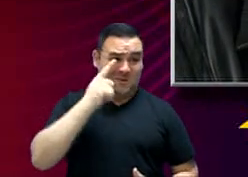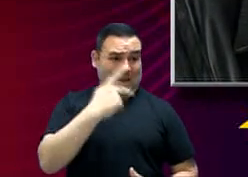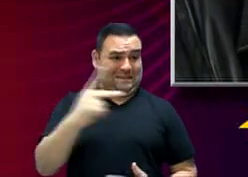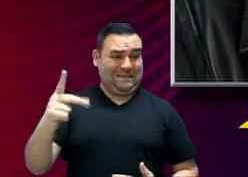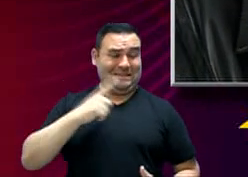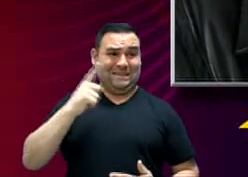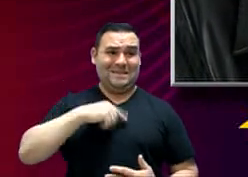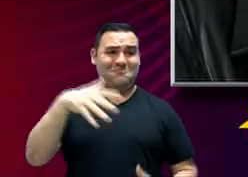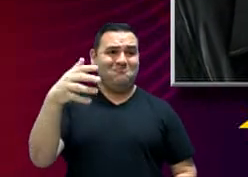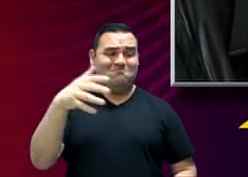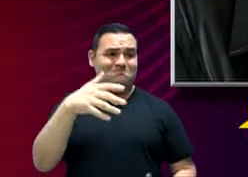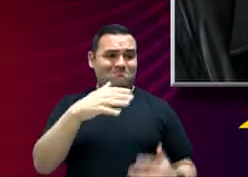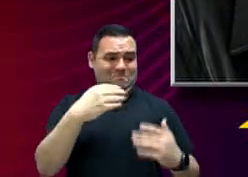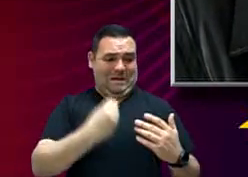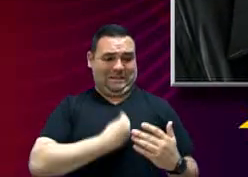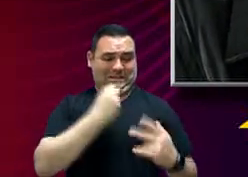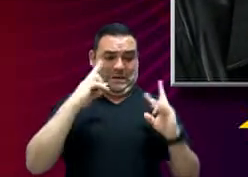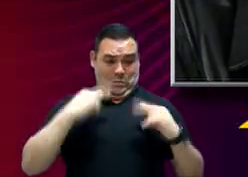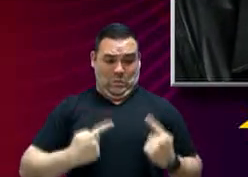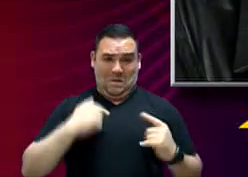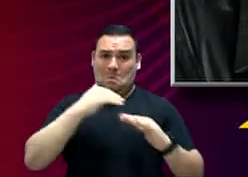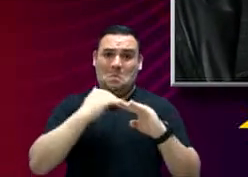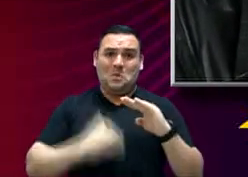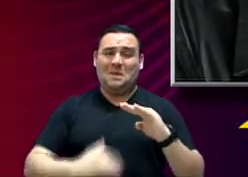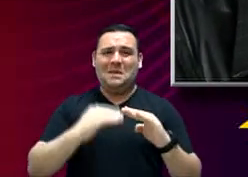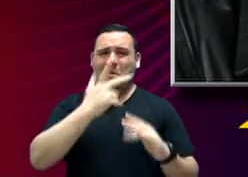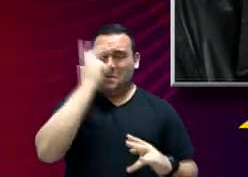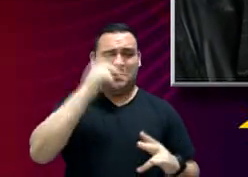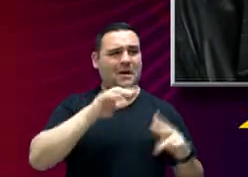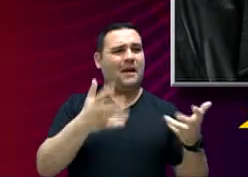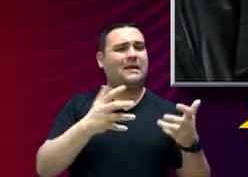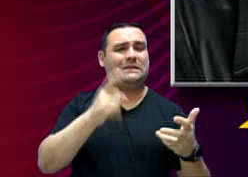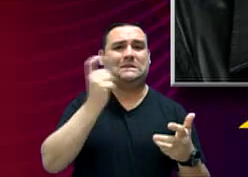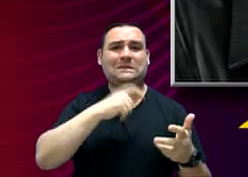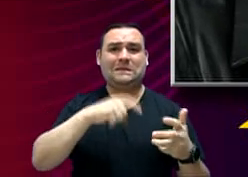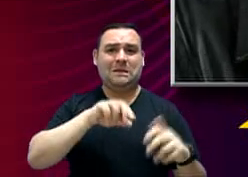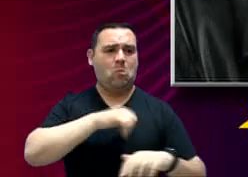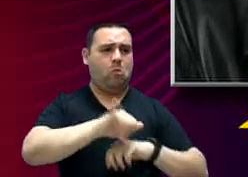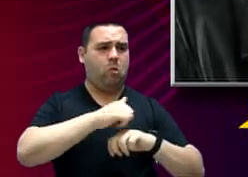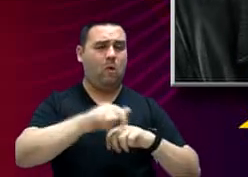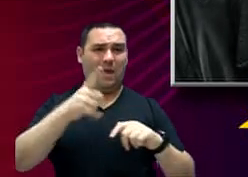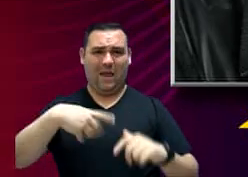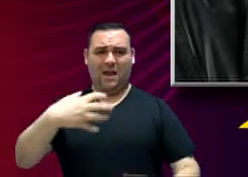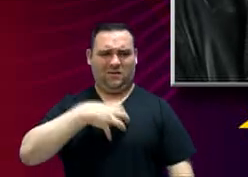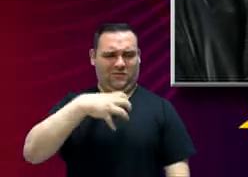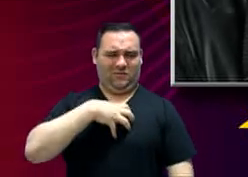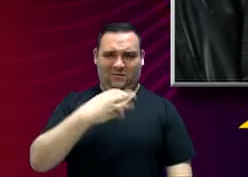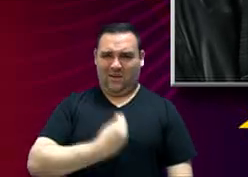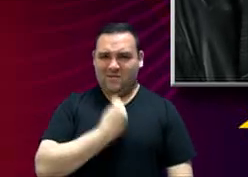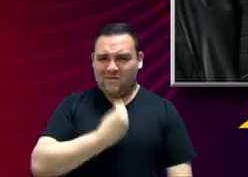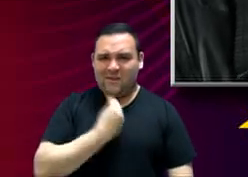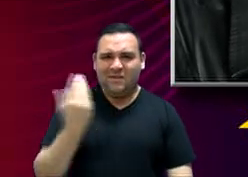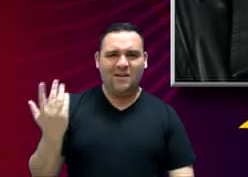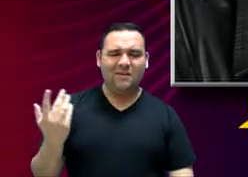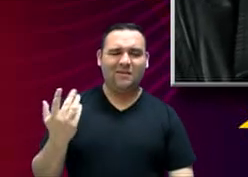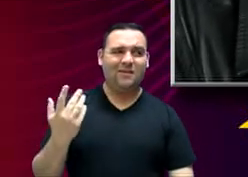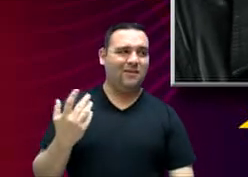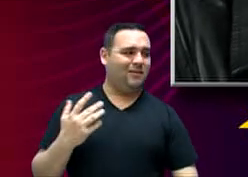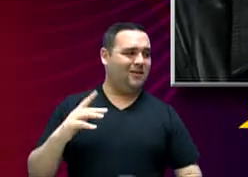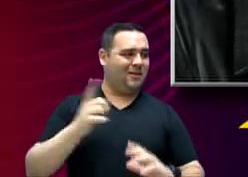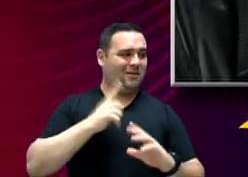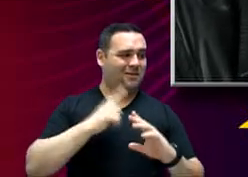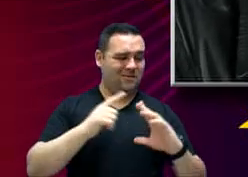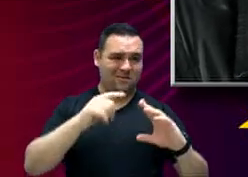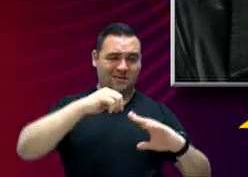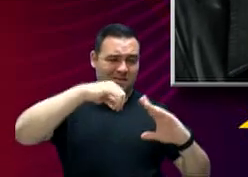condição subhumana e vem alguém com uma mentira miserável dizendo que é estilo de vida, morando no,